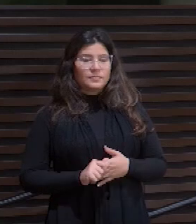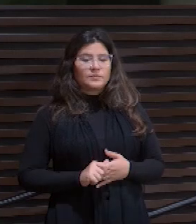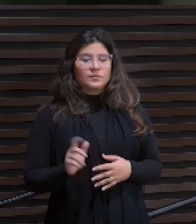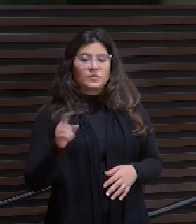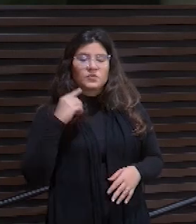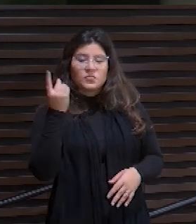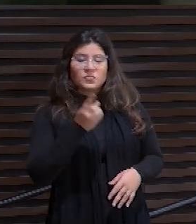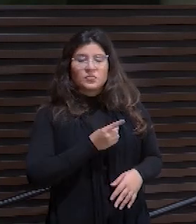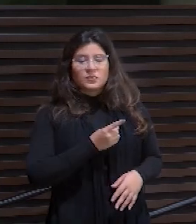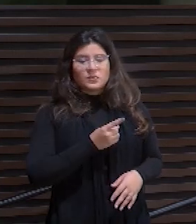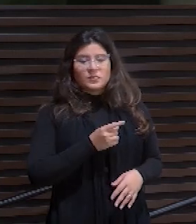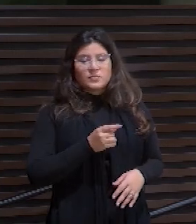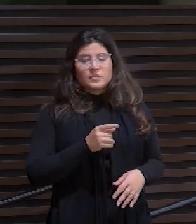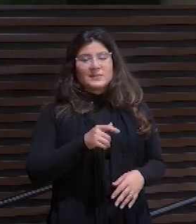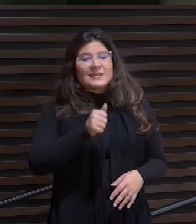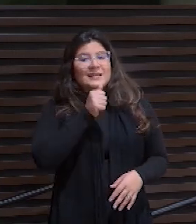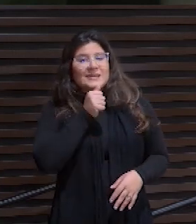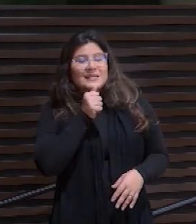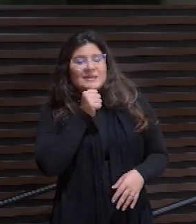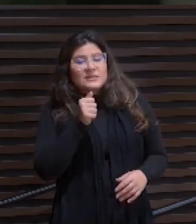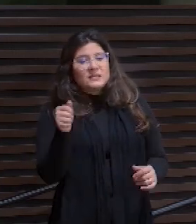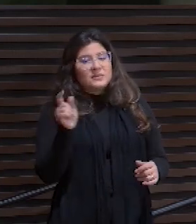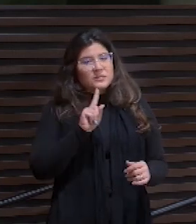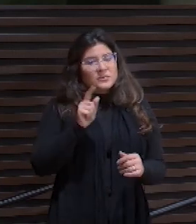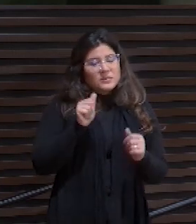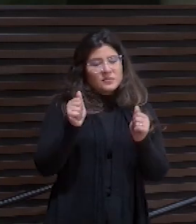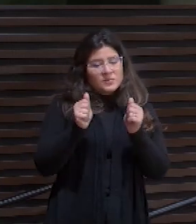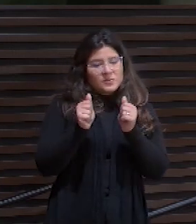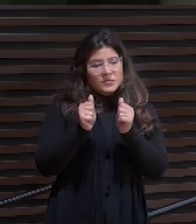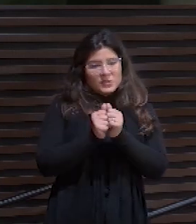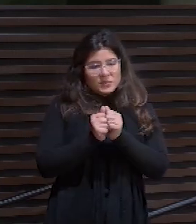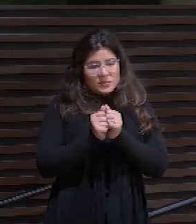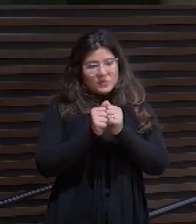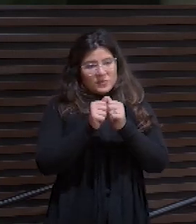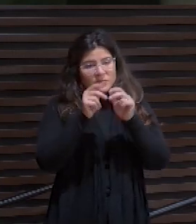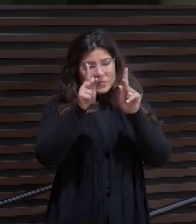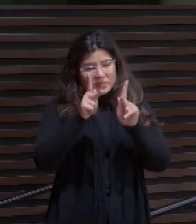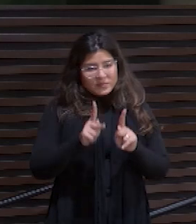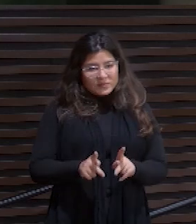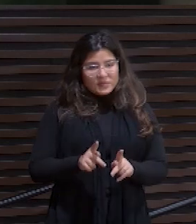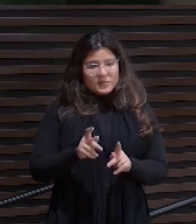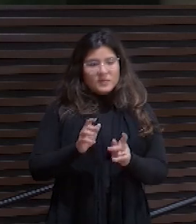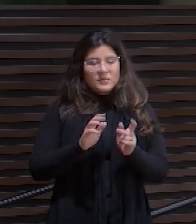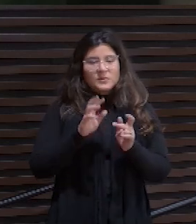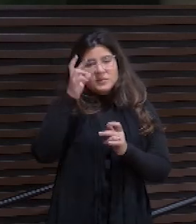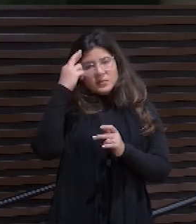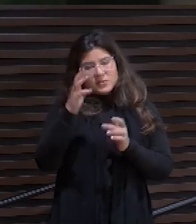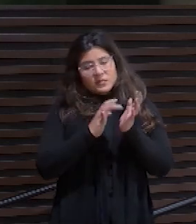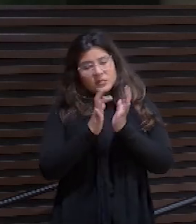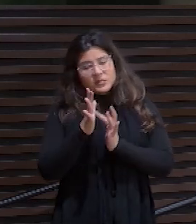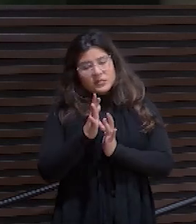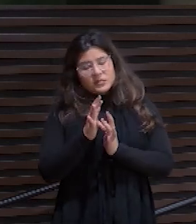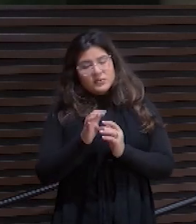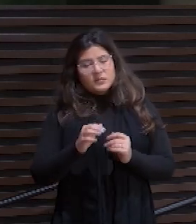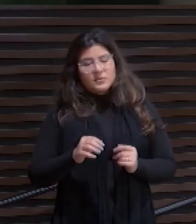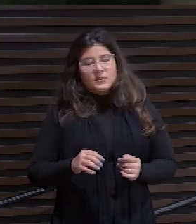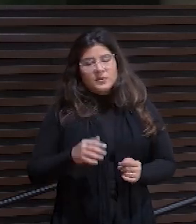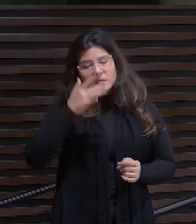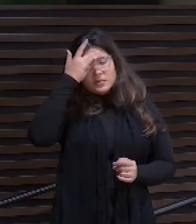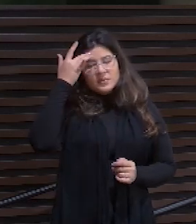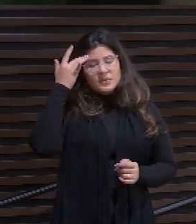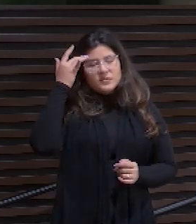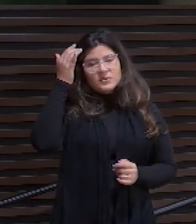estarmos fisicamente com nosso Senhor Jesus. Mas muito mais do que isso, aqueles que creram em sua